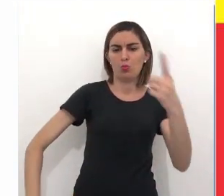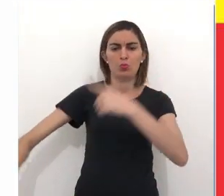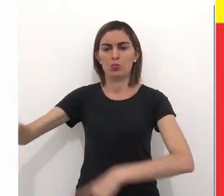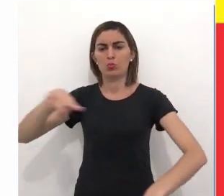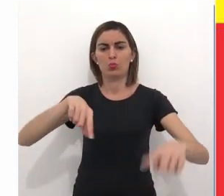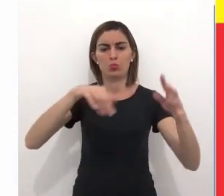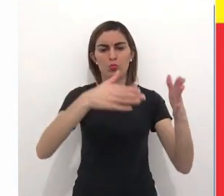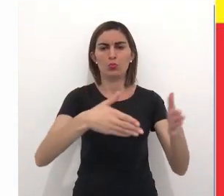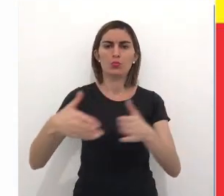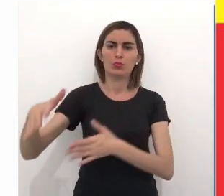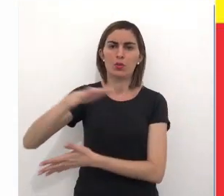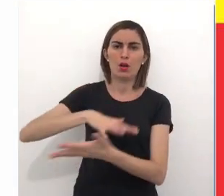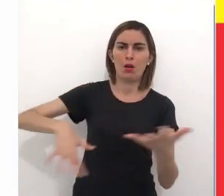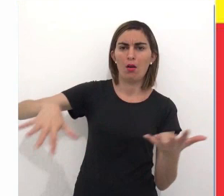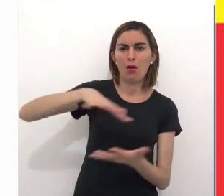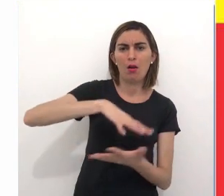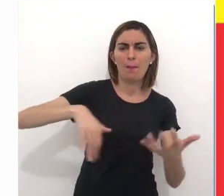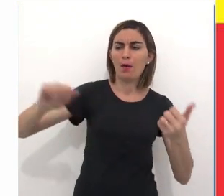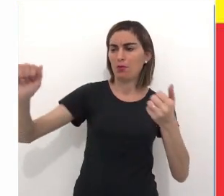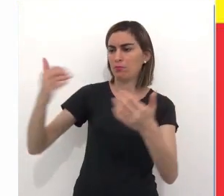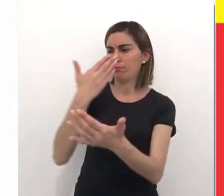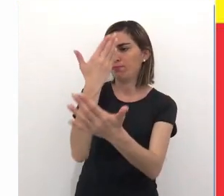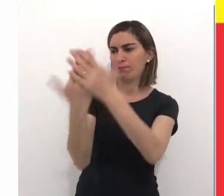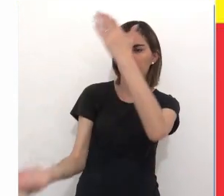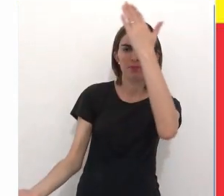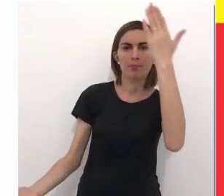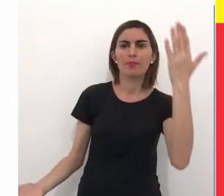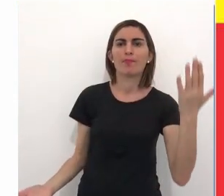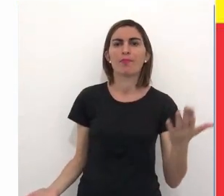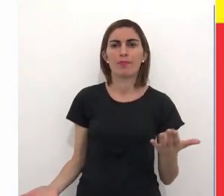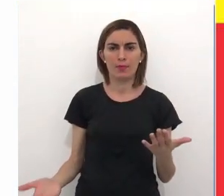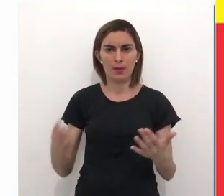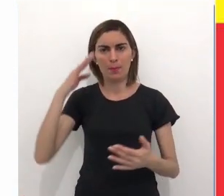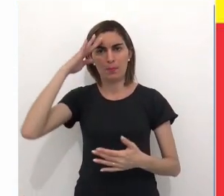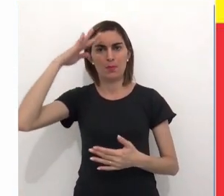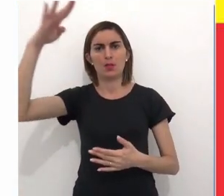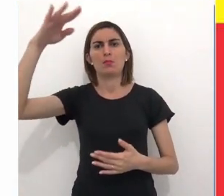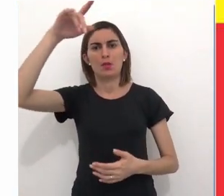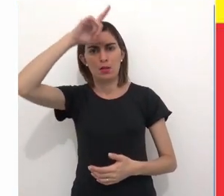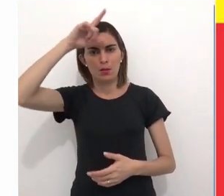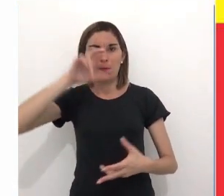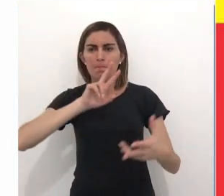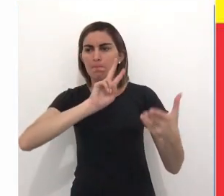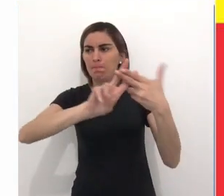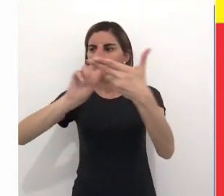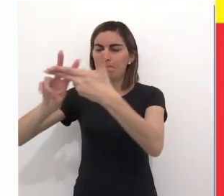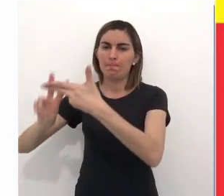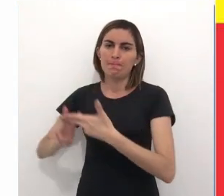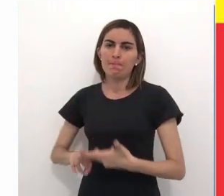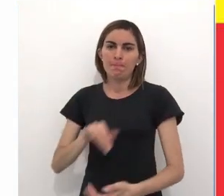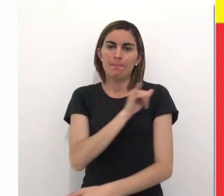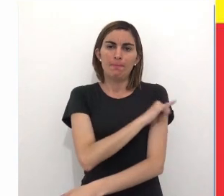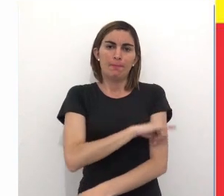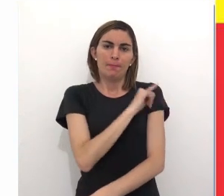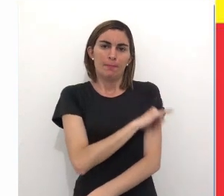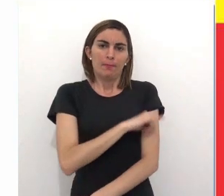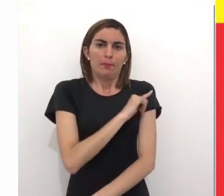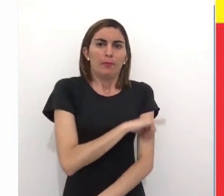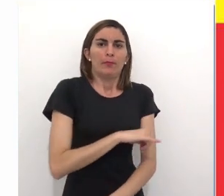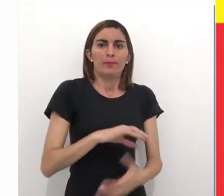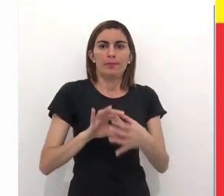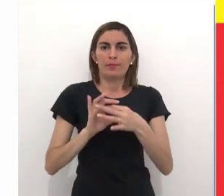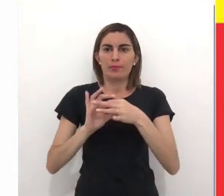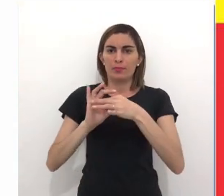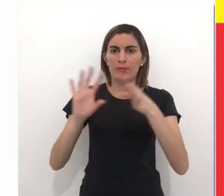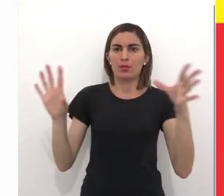ordem. Os rebeldes foram derrotados. Seus principais líderes foram presos no Rio de Janeiro